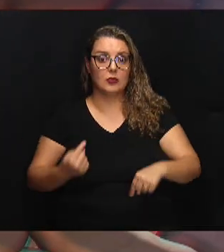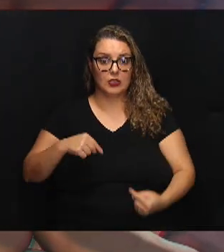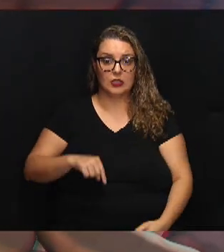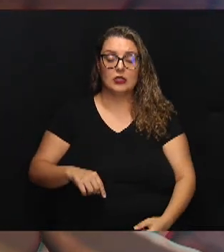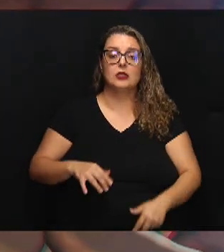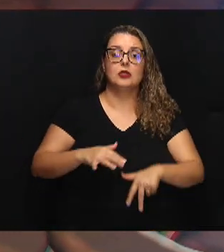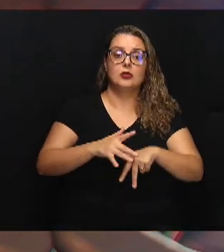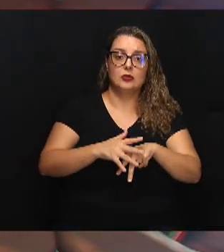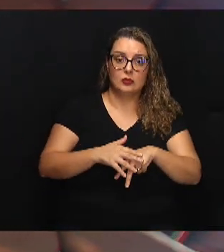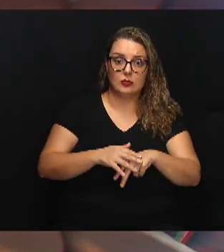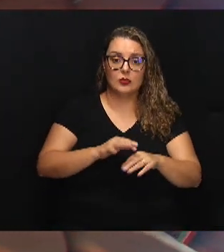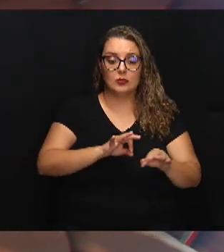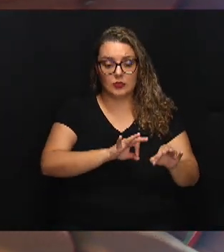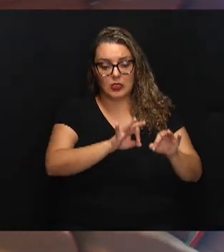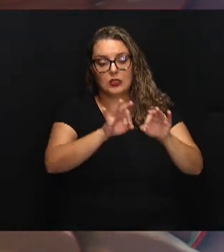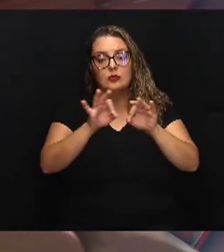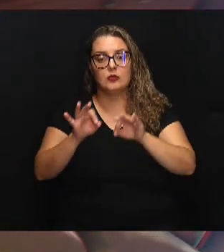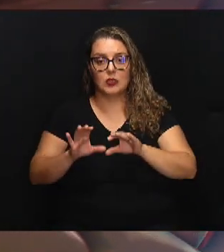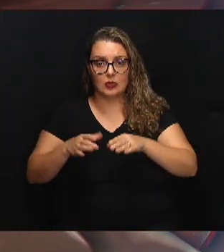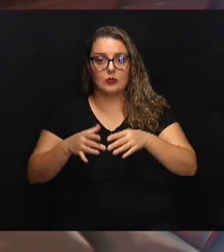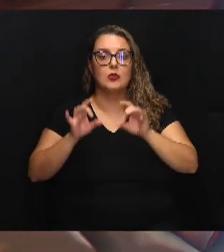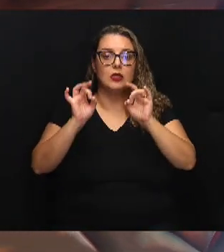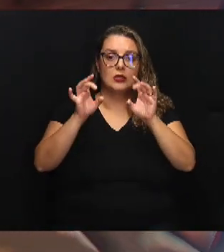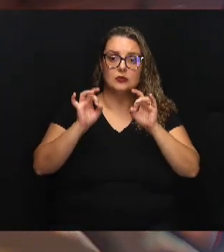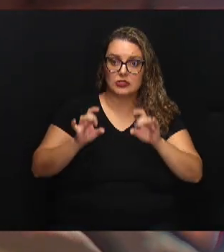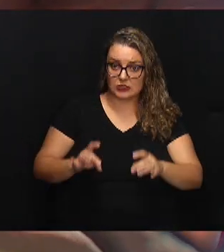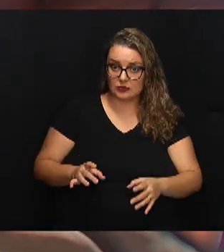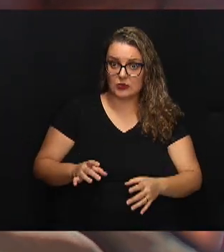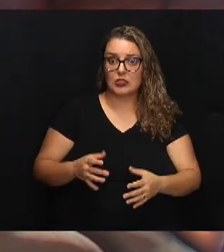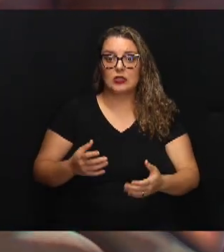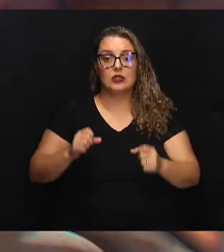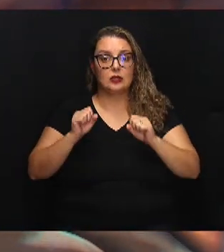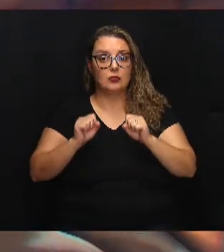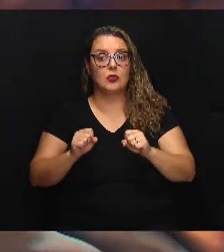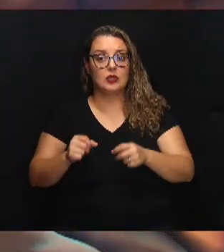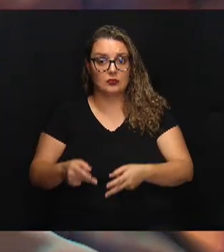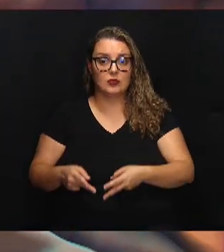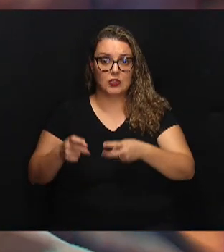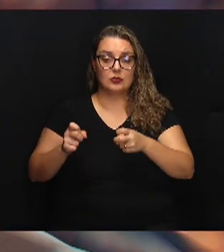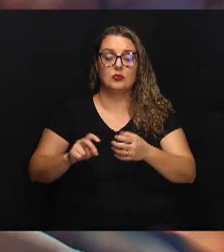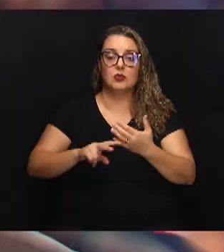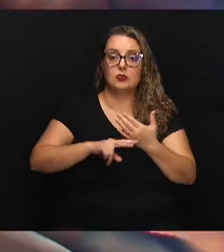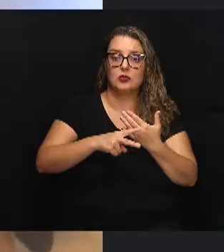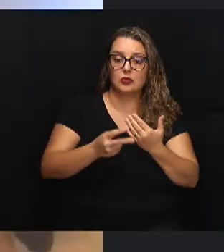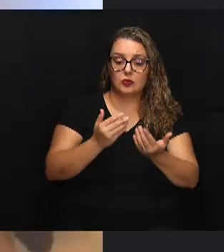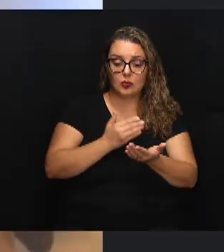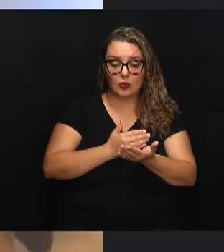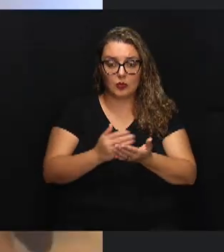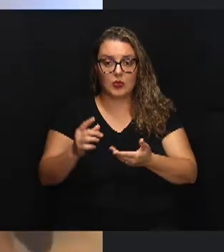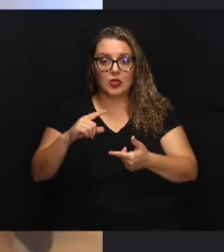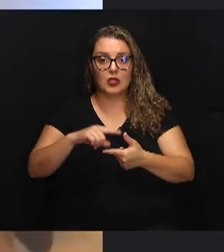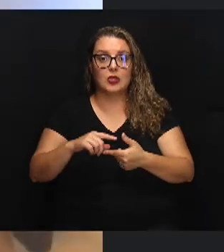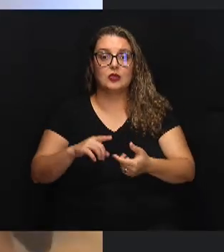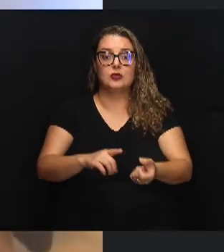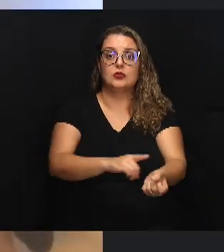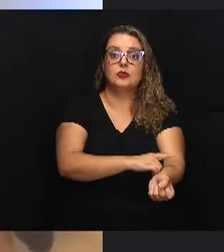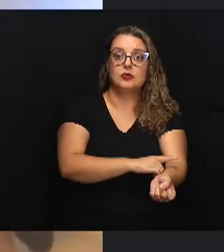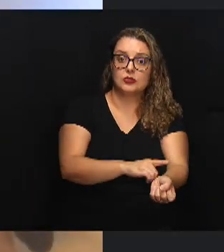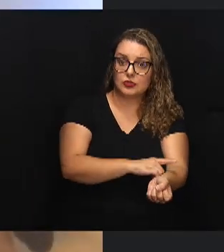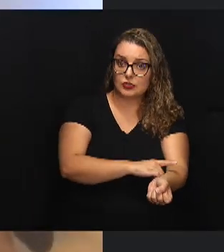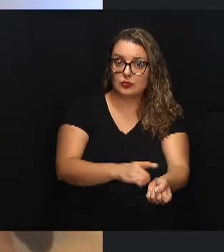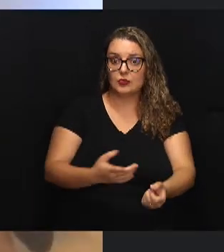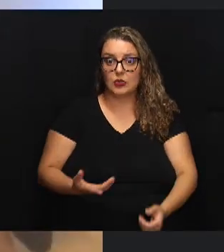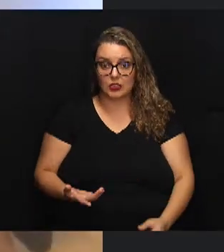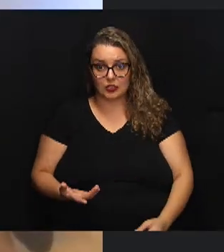precisa estar sendo monitorado por uma equipe especializada que possa detectar eventualmente o início de um quadro de diabetes,